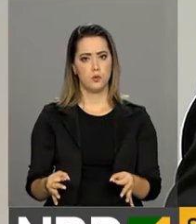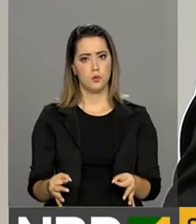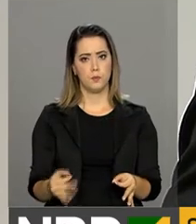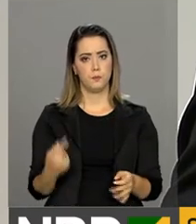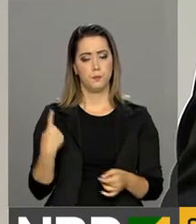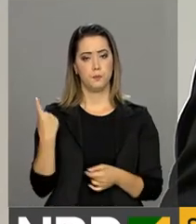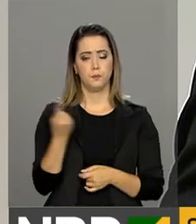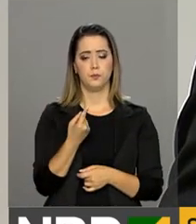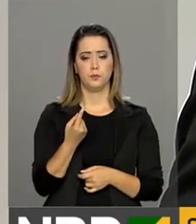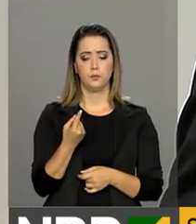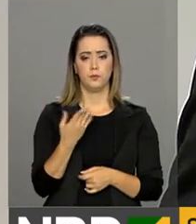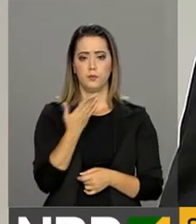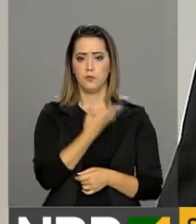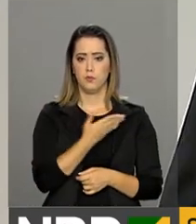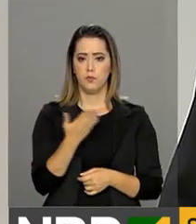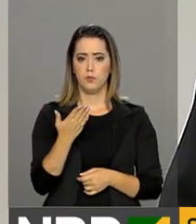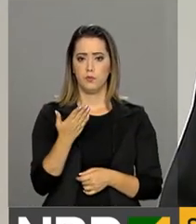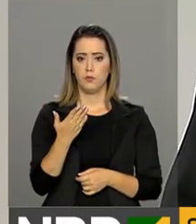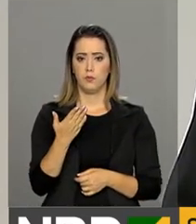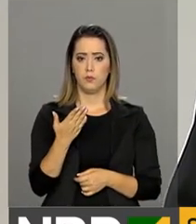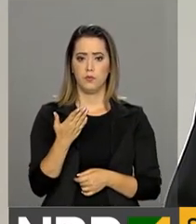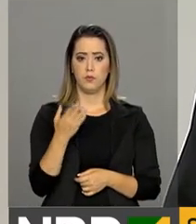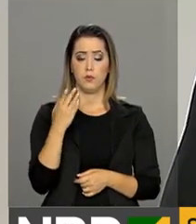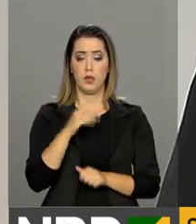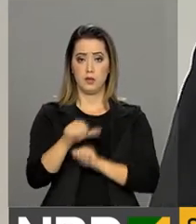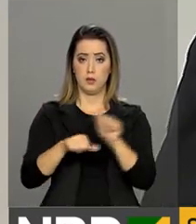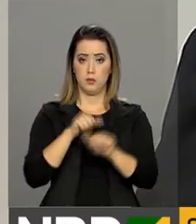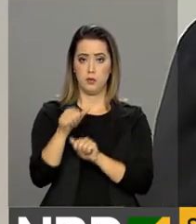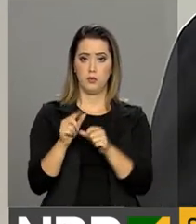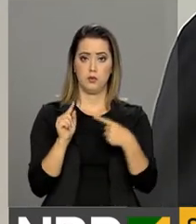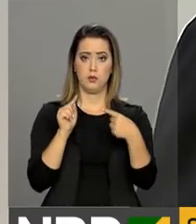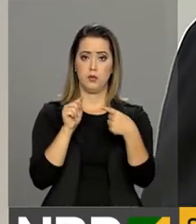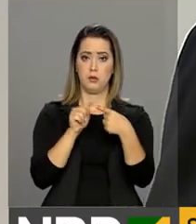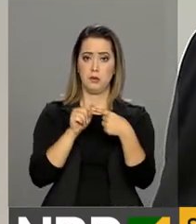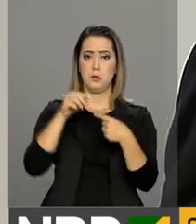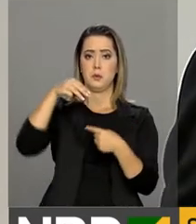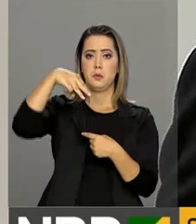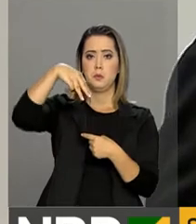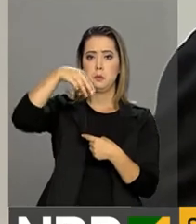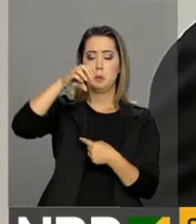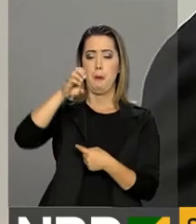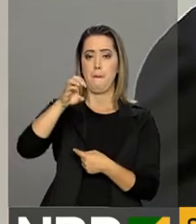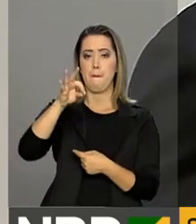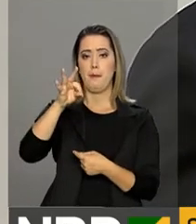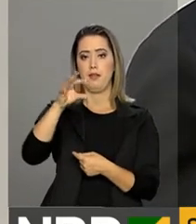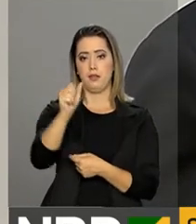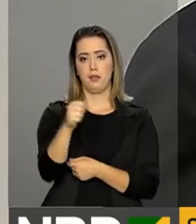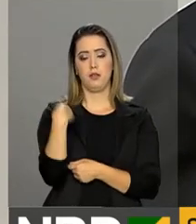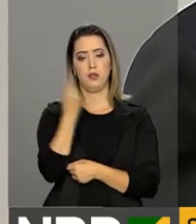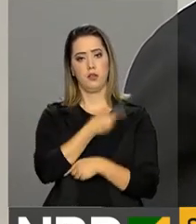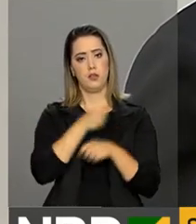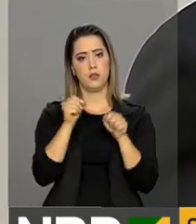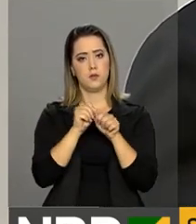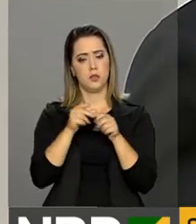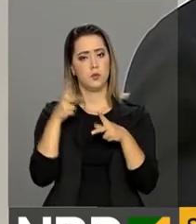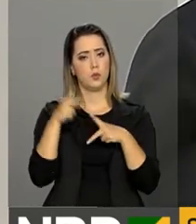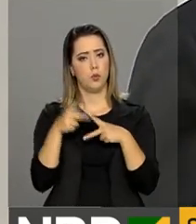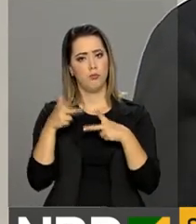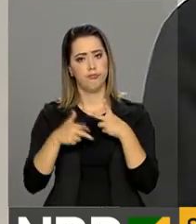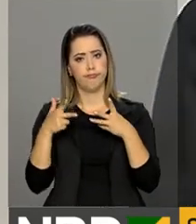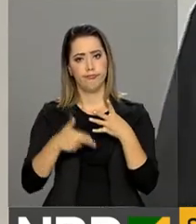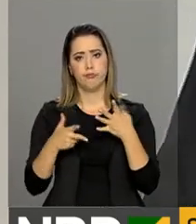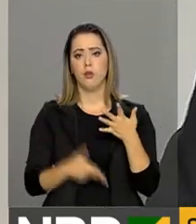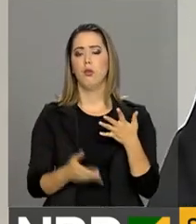estas esta mudança na meta que nós fizemos essas alterações com corte de gastos e